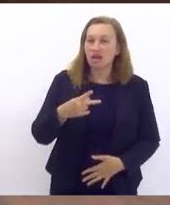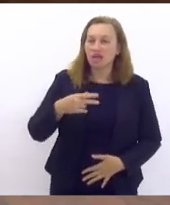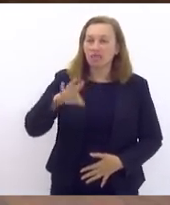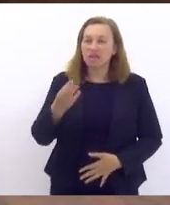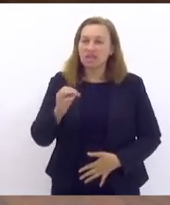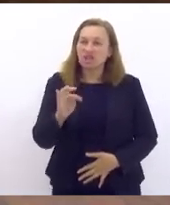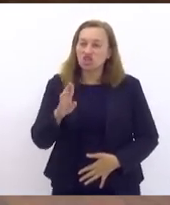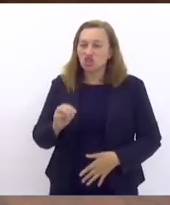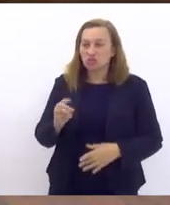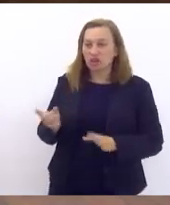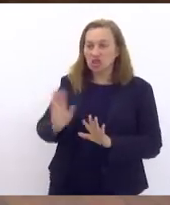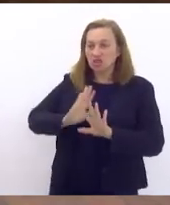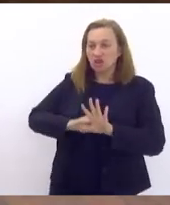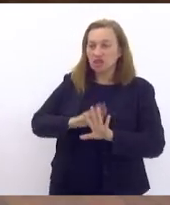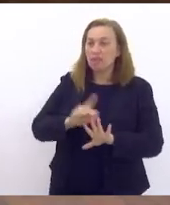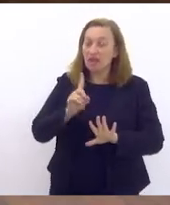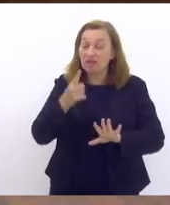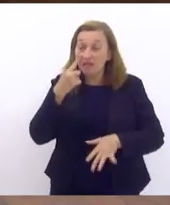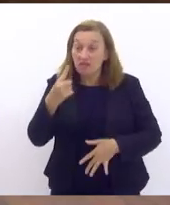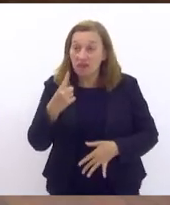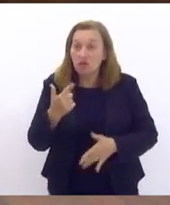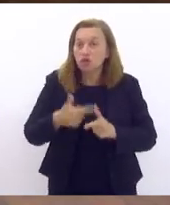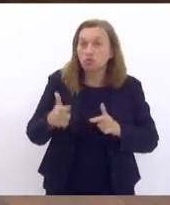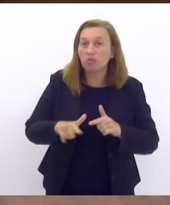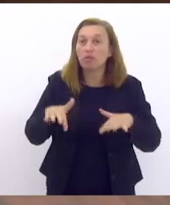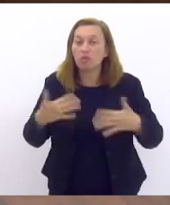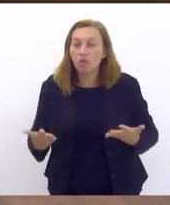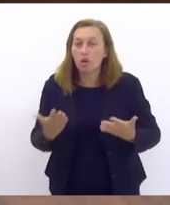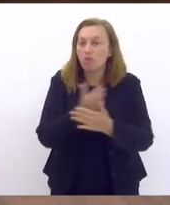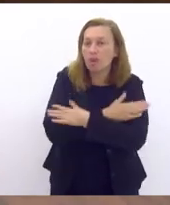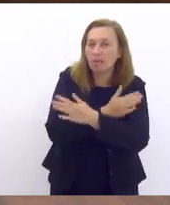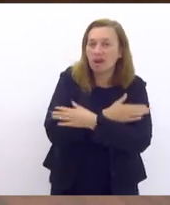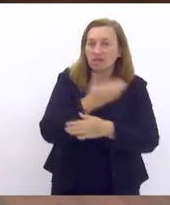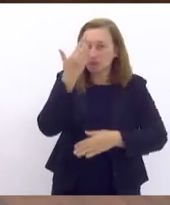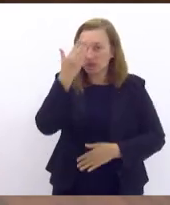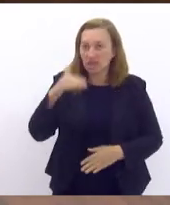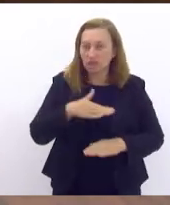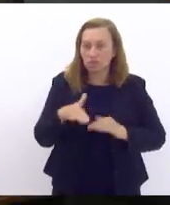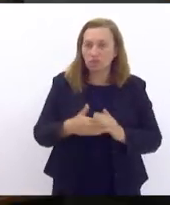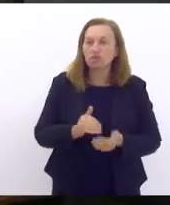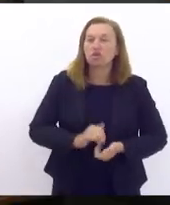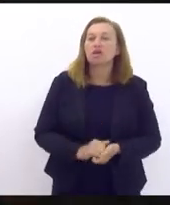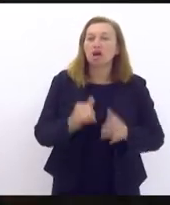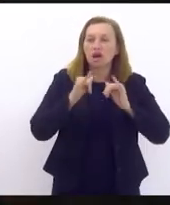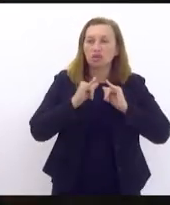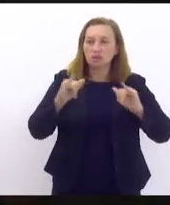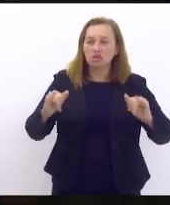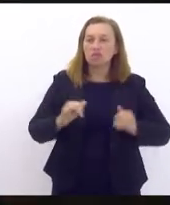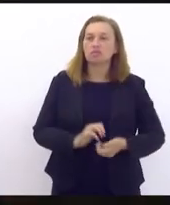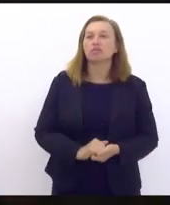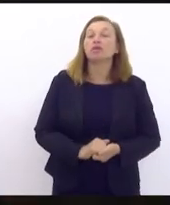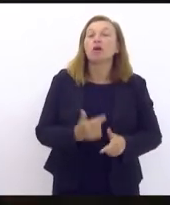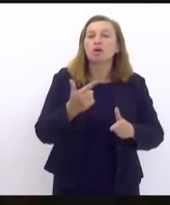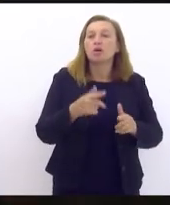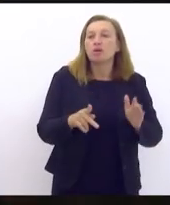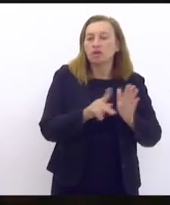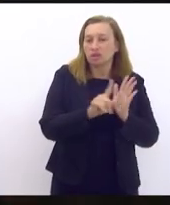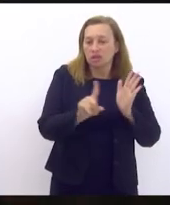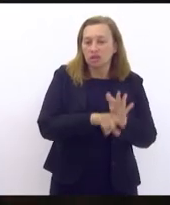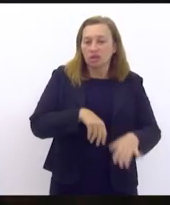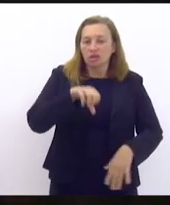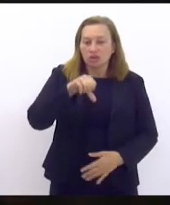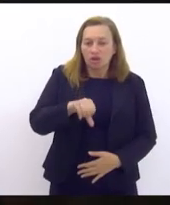atrás da mesa, mas que vai no front ver quais são os problemas. Um abraço, obrigado a todos. Anuncio projeto de lei